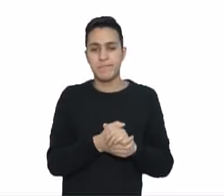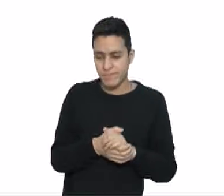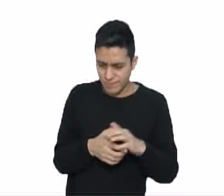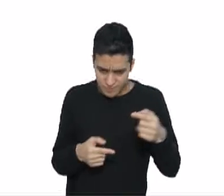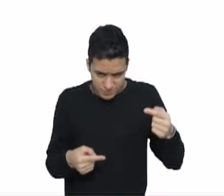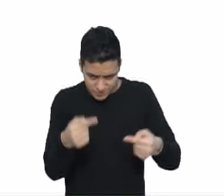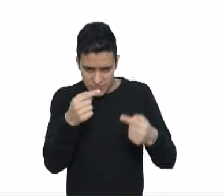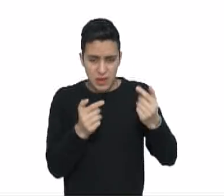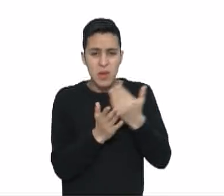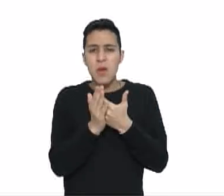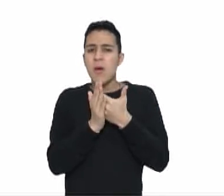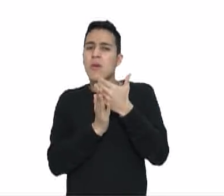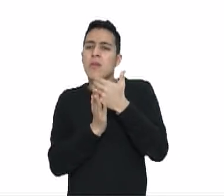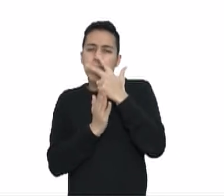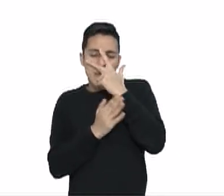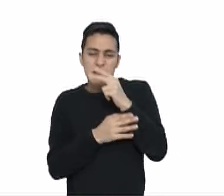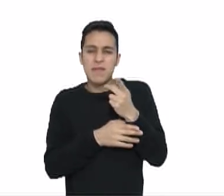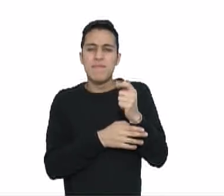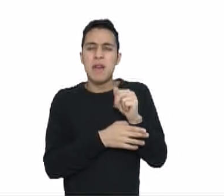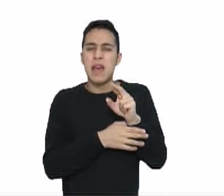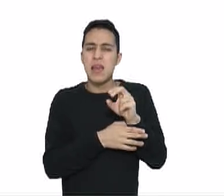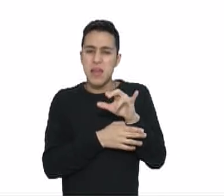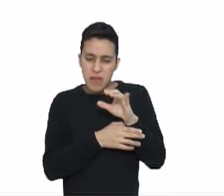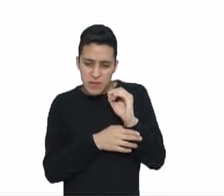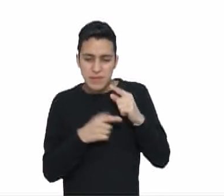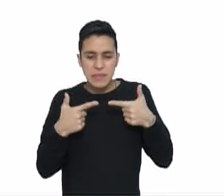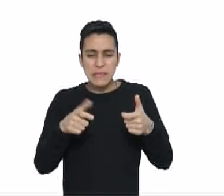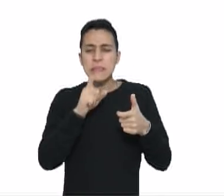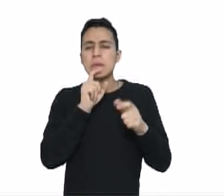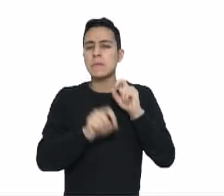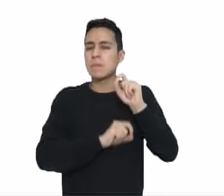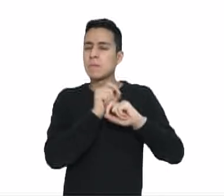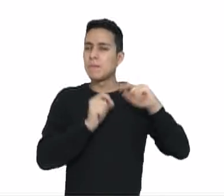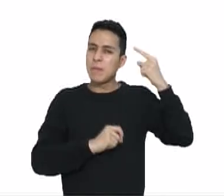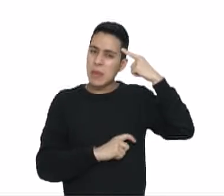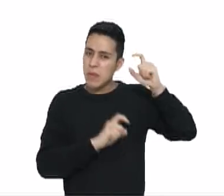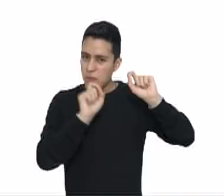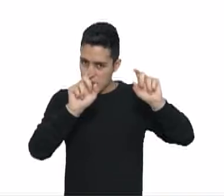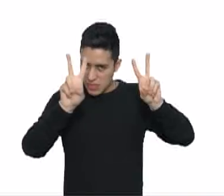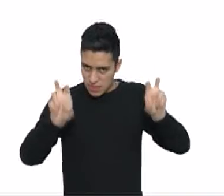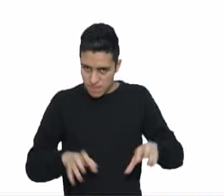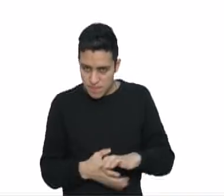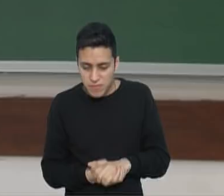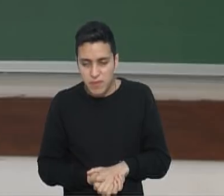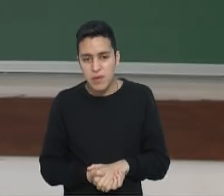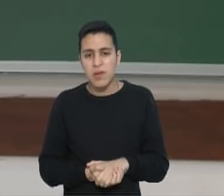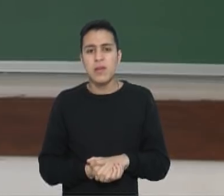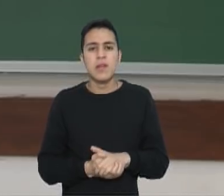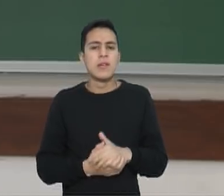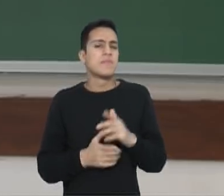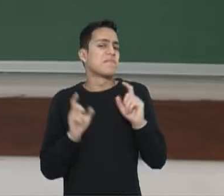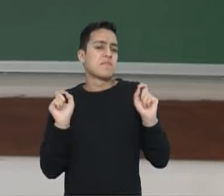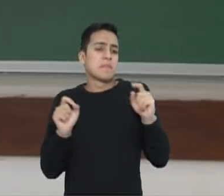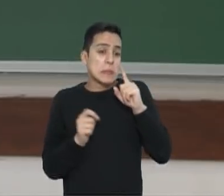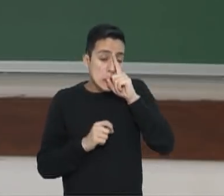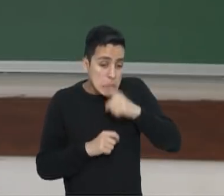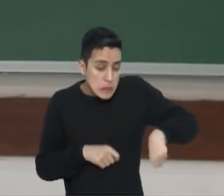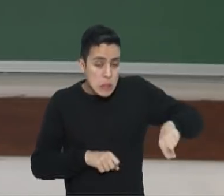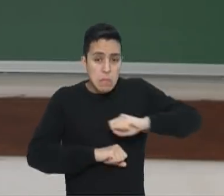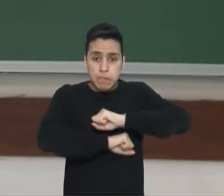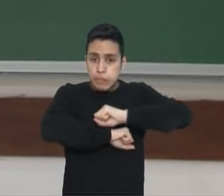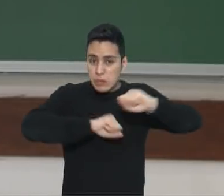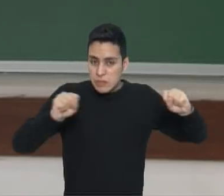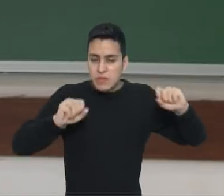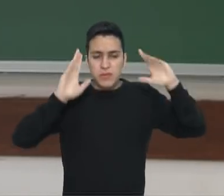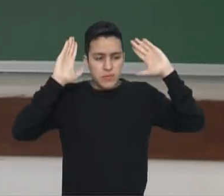a paranoia que foi a Guerra Fria, quando nós pensamos que a ameaça nuclear